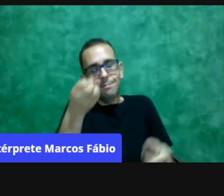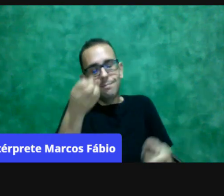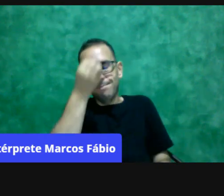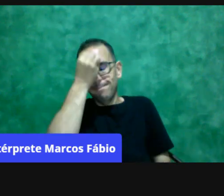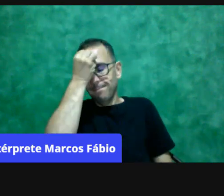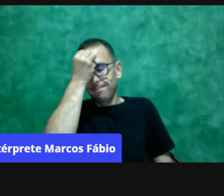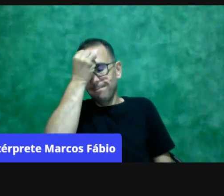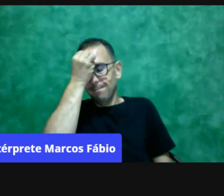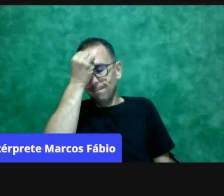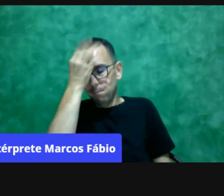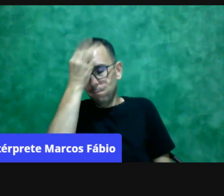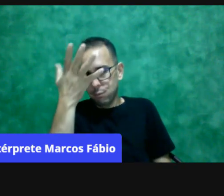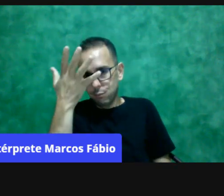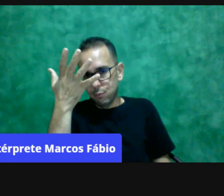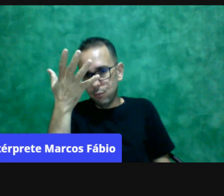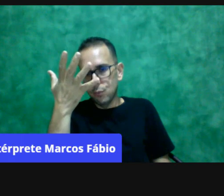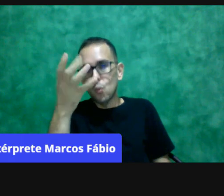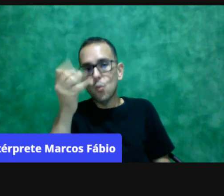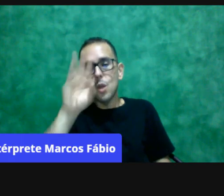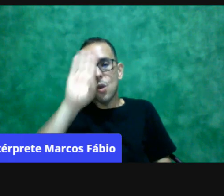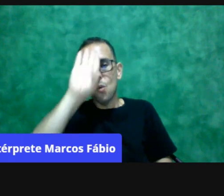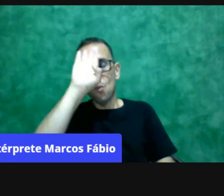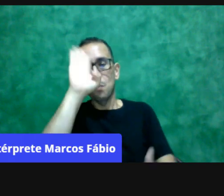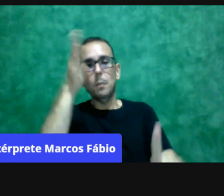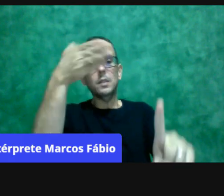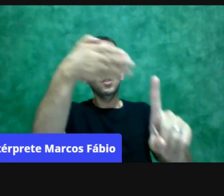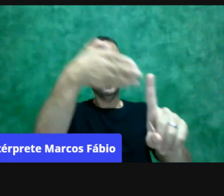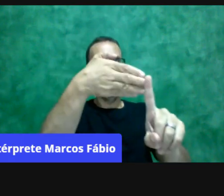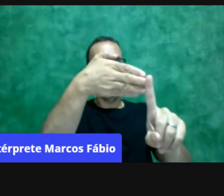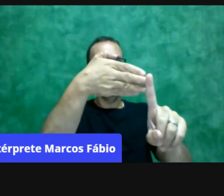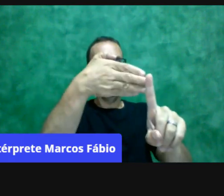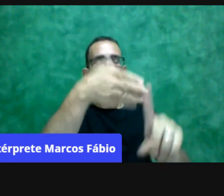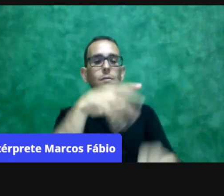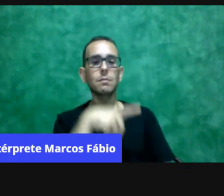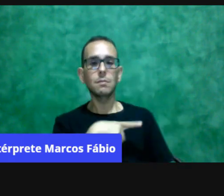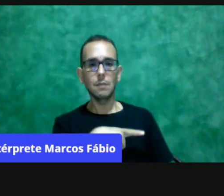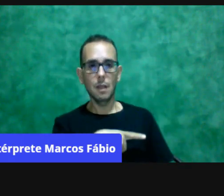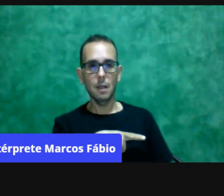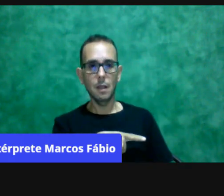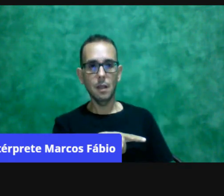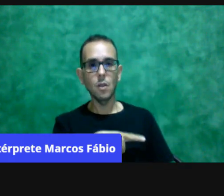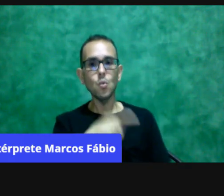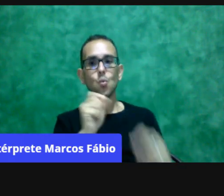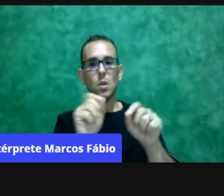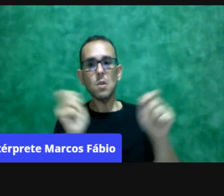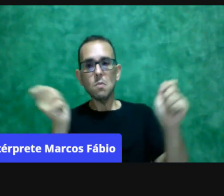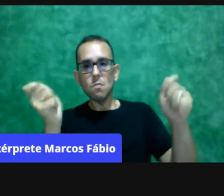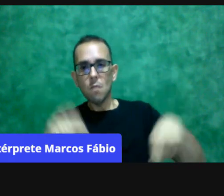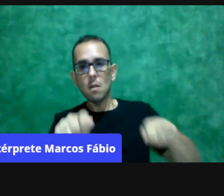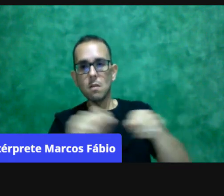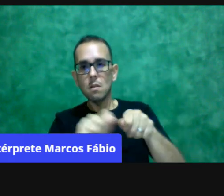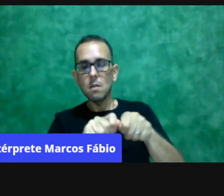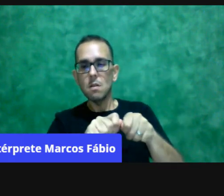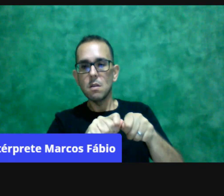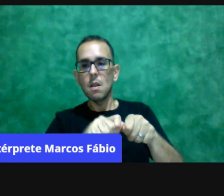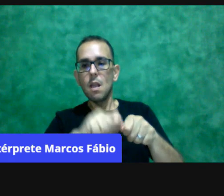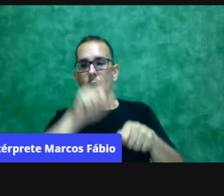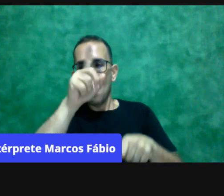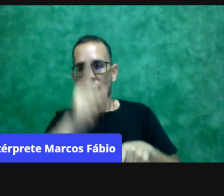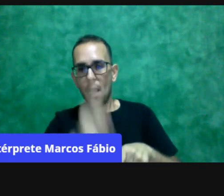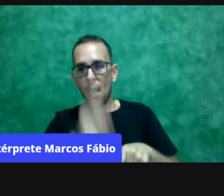pouco de trazer um dos objetivos para os quais a gente faz a leitura com as crianças, que é trazer